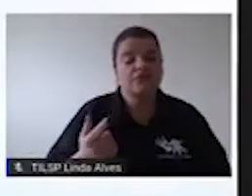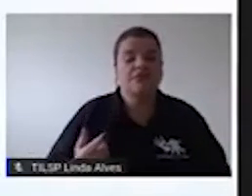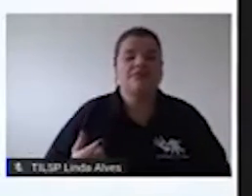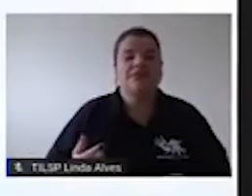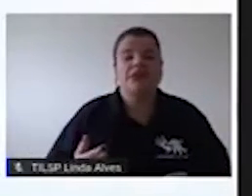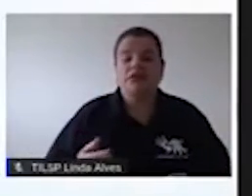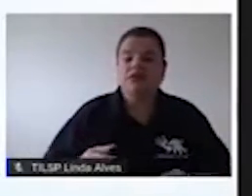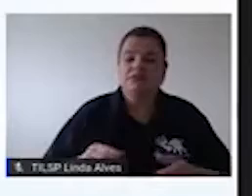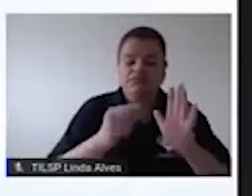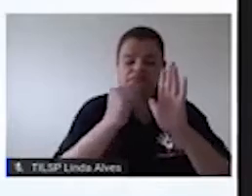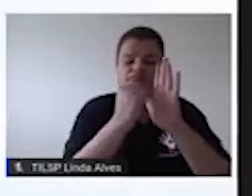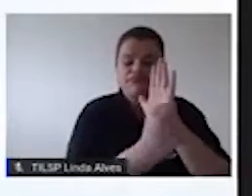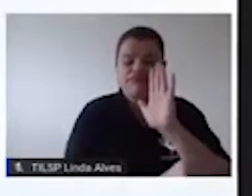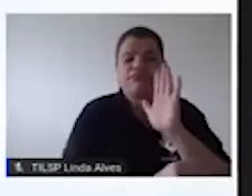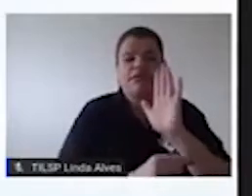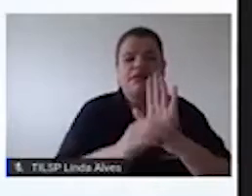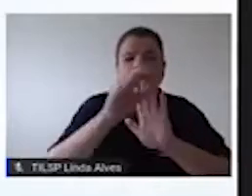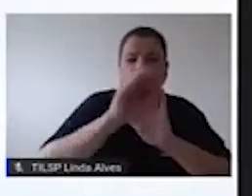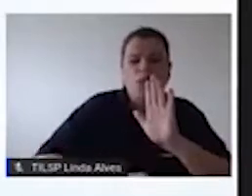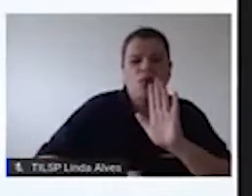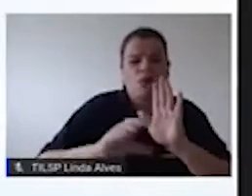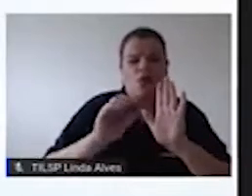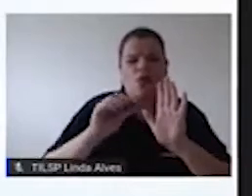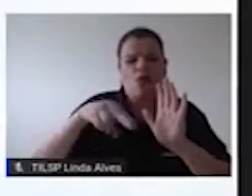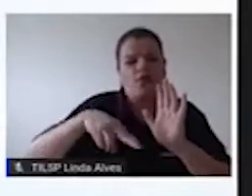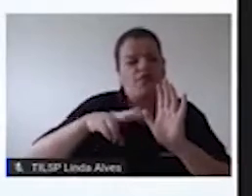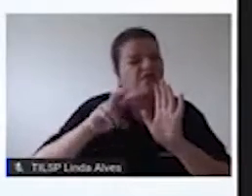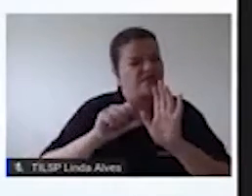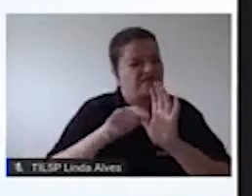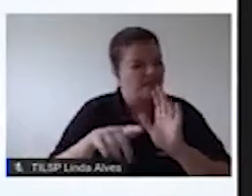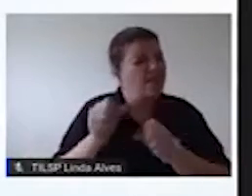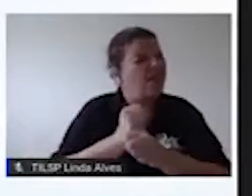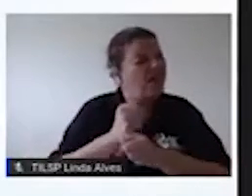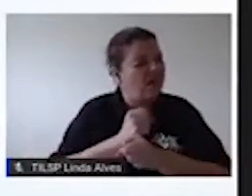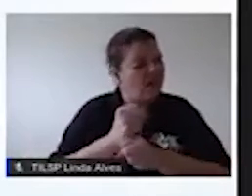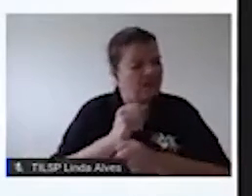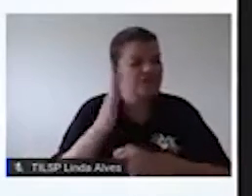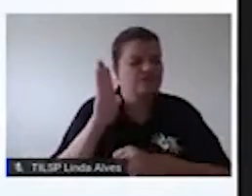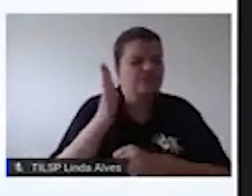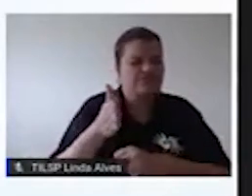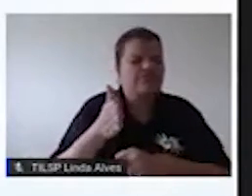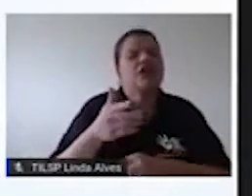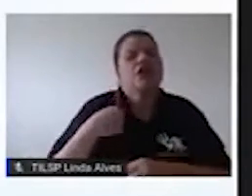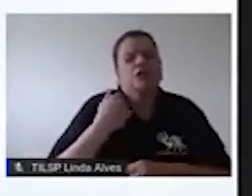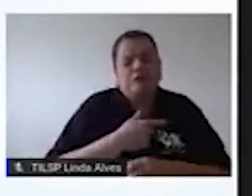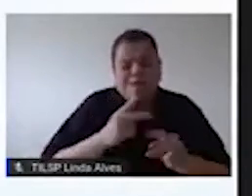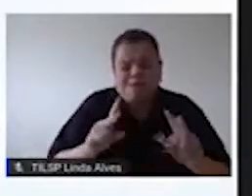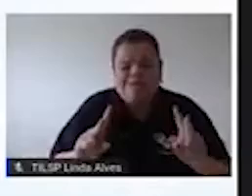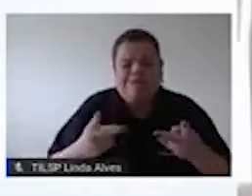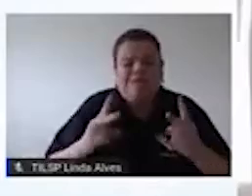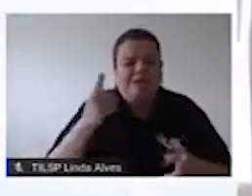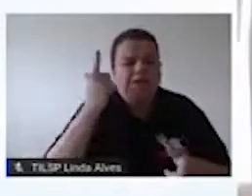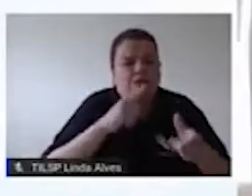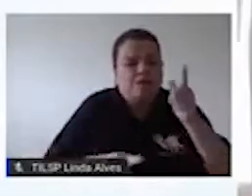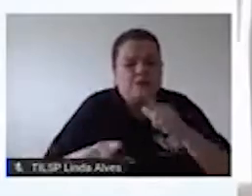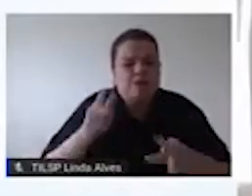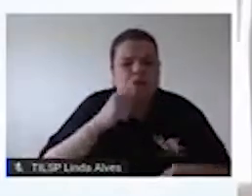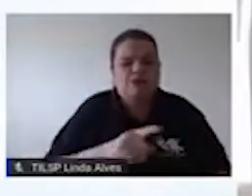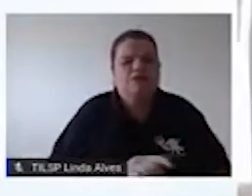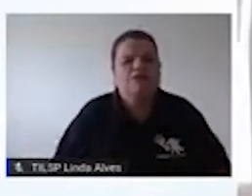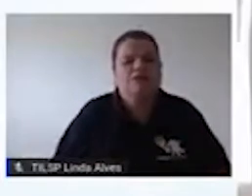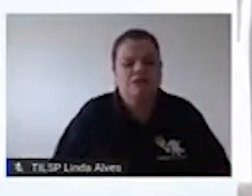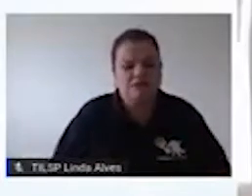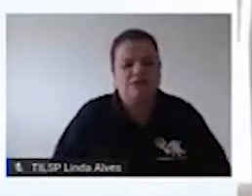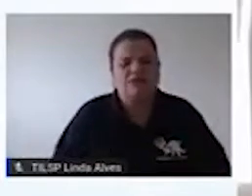é uma cláusula da nossa convenção que nós já temos há alguns anos já. E para nós foi uma vitória muito grande Muito quando a gente grande. conseguiu,